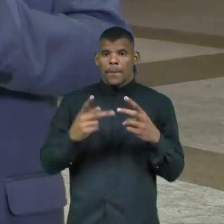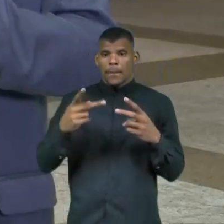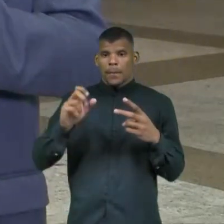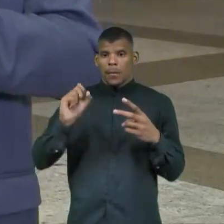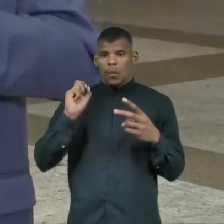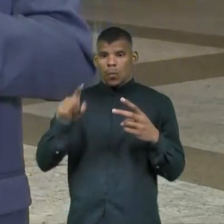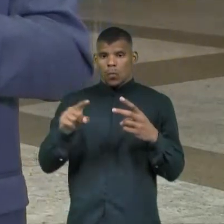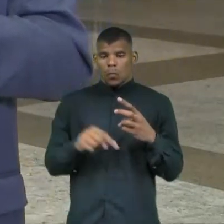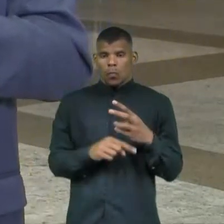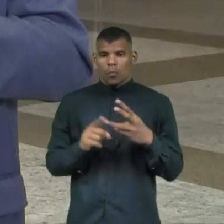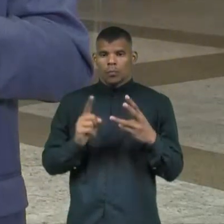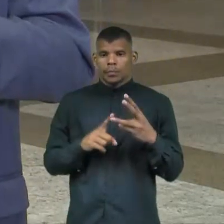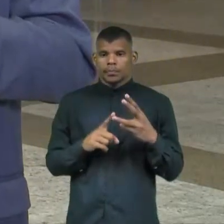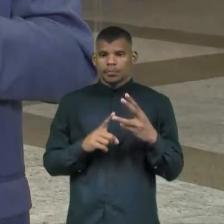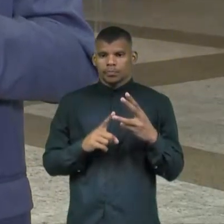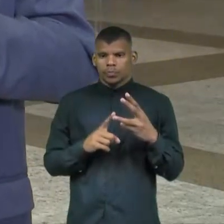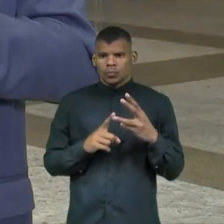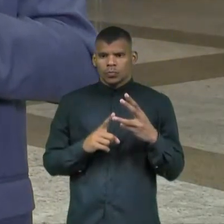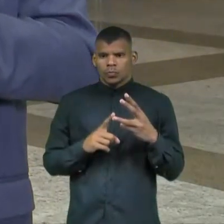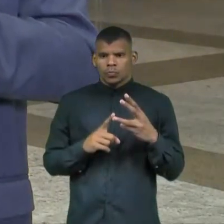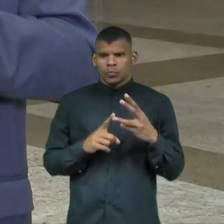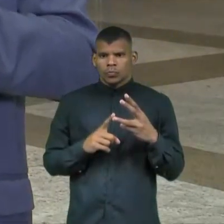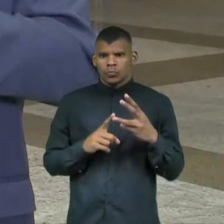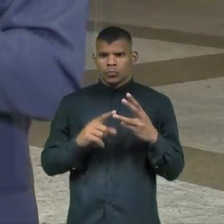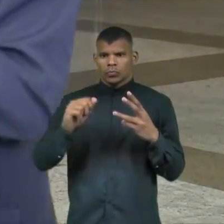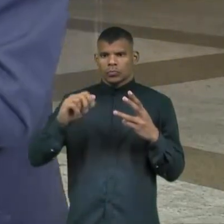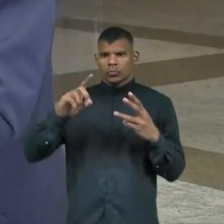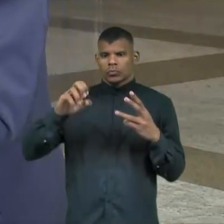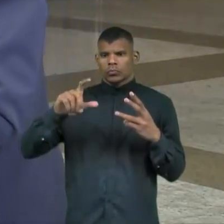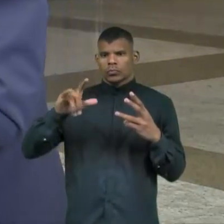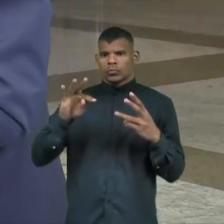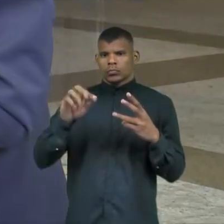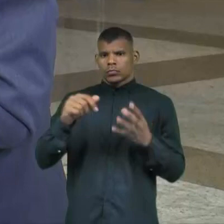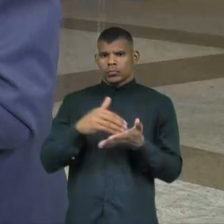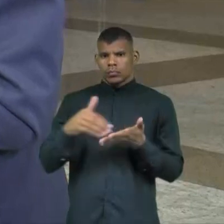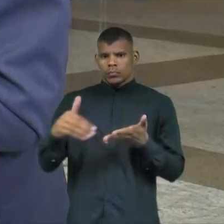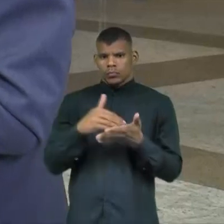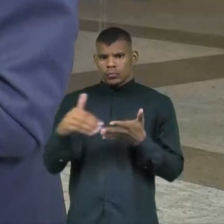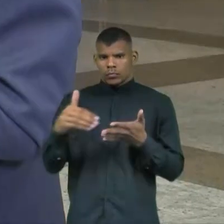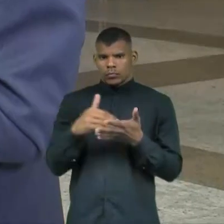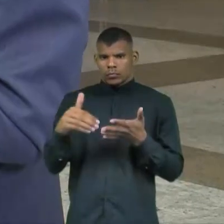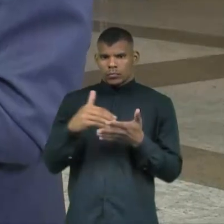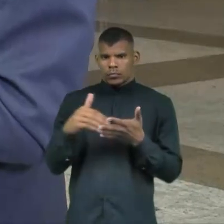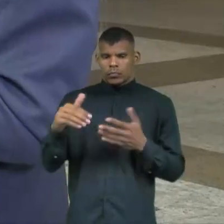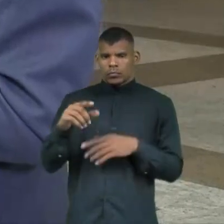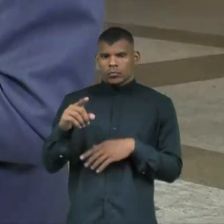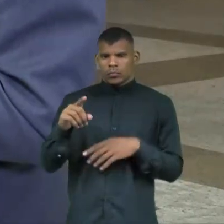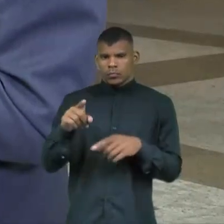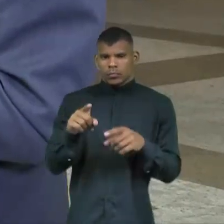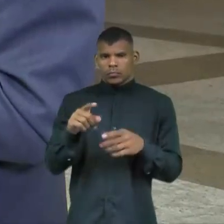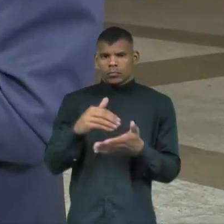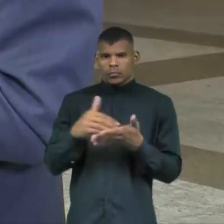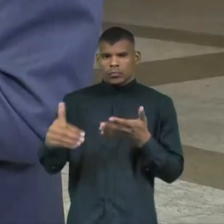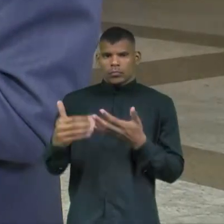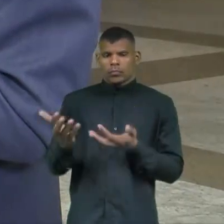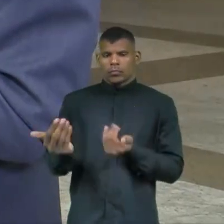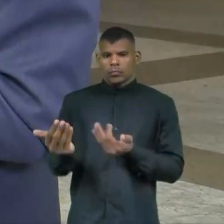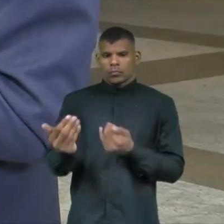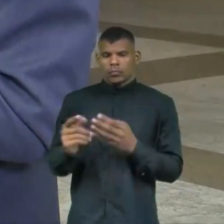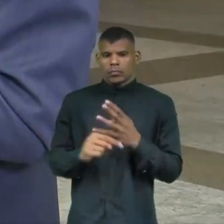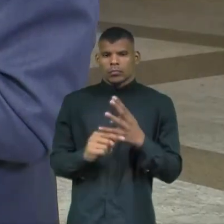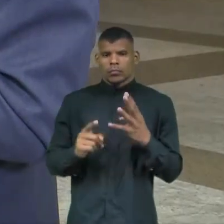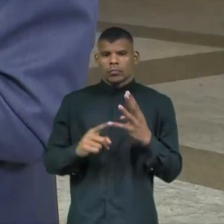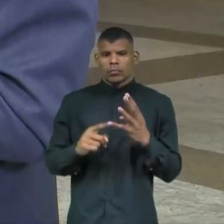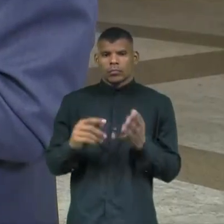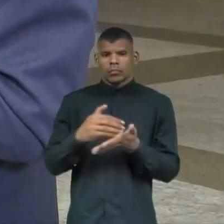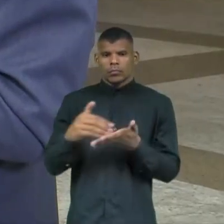Câmara de Fortaleza, e também a Adelita Monteiro, que é secretária, não é isso? Sim, a Adelita Monteiro, secretária de Juventude, e também a